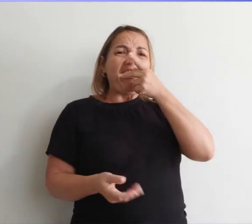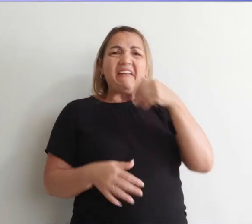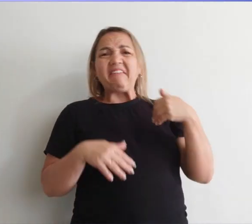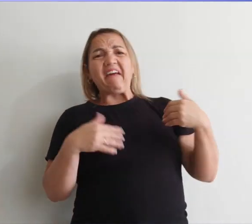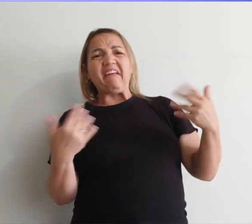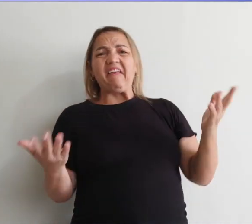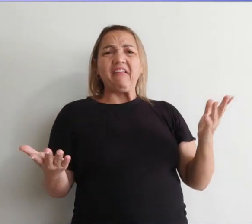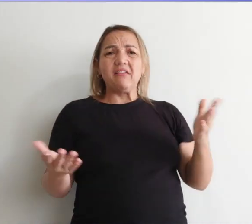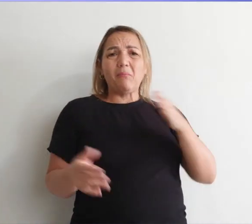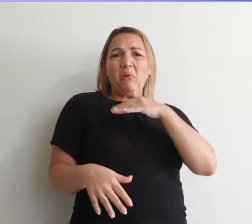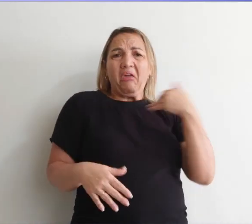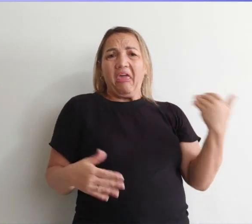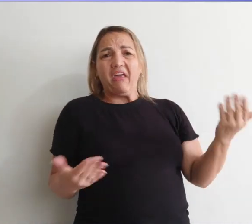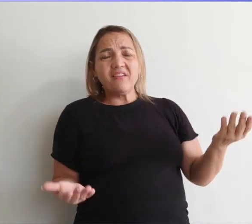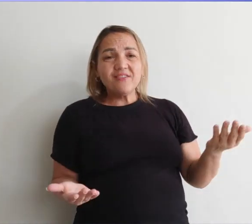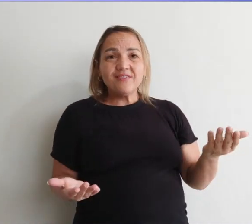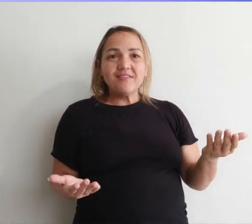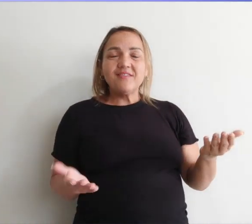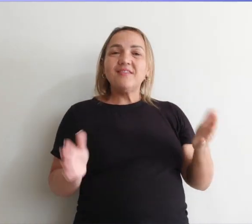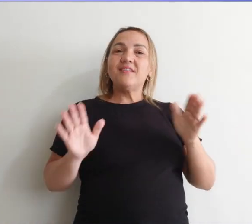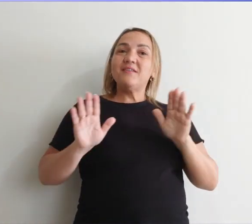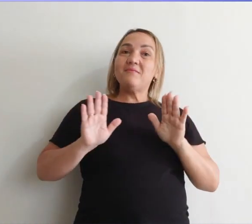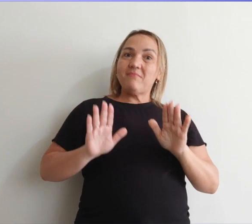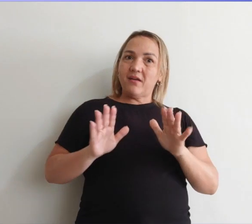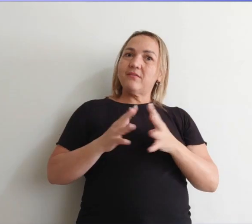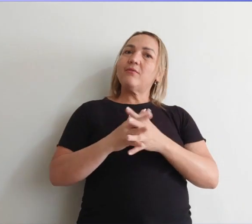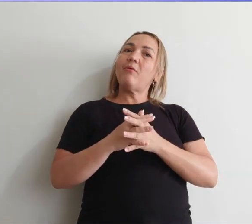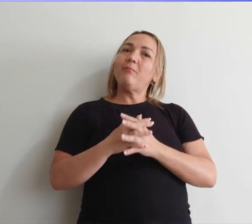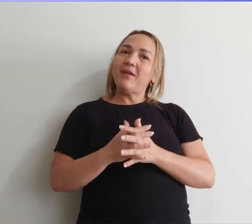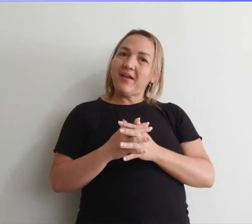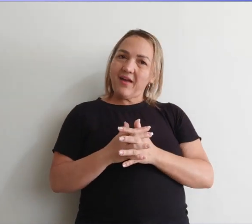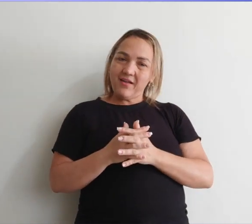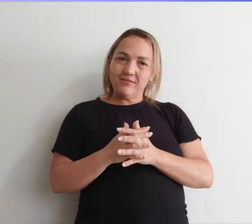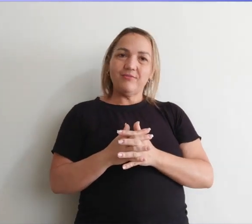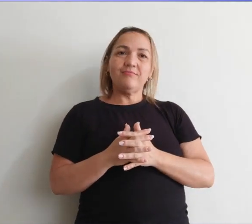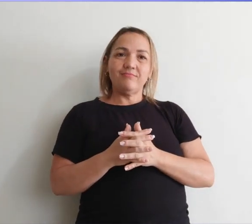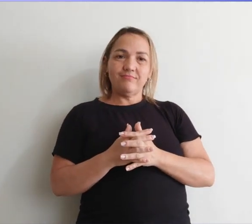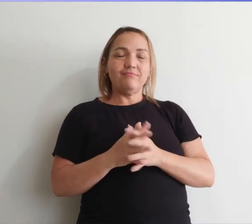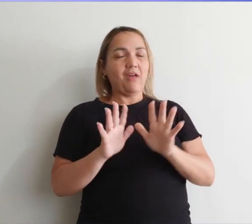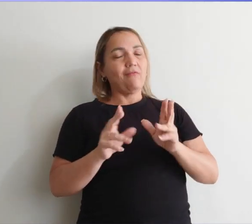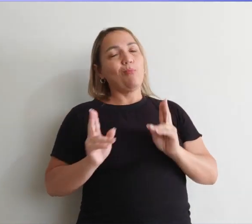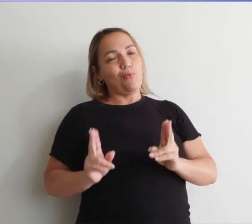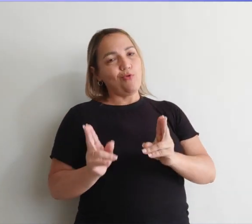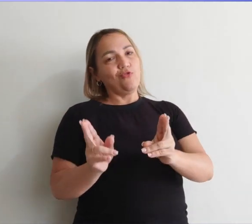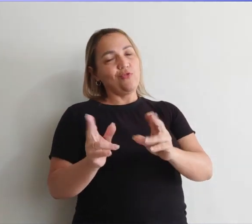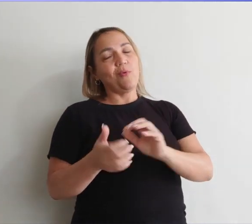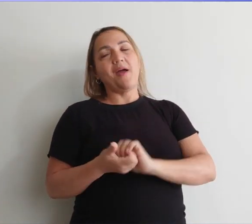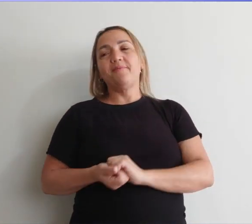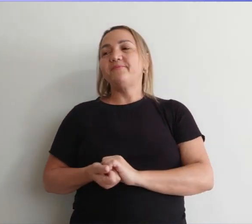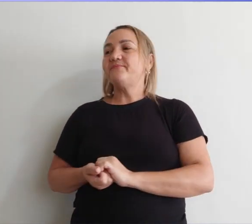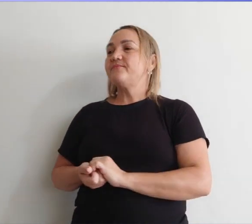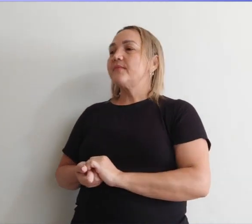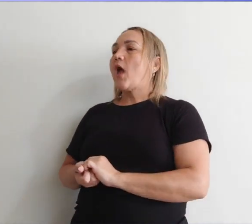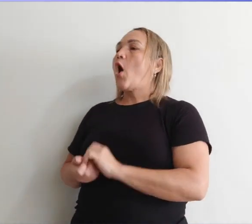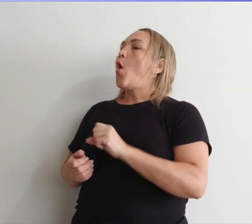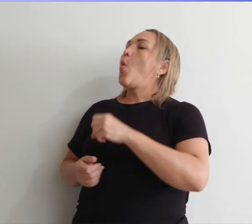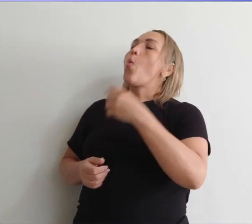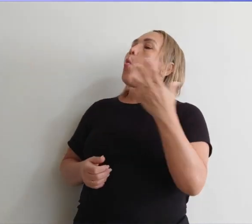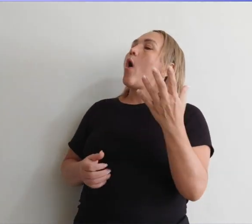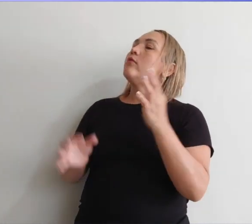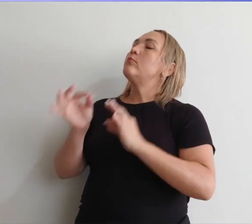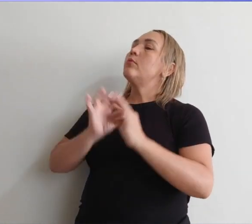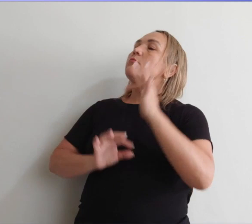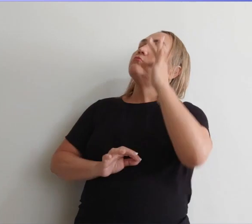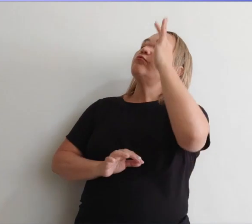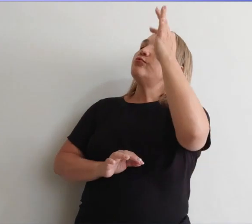falando, e daí? Está morrendo. Mas então, complicado. Mas vamos lá, vamos seguir. Quais são os seus